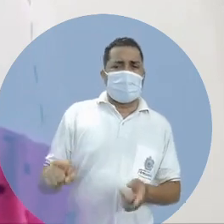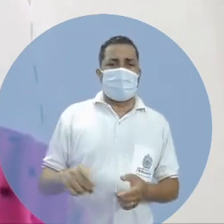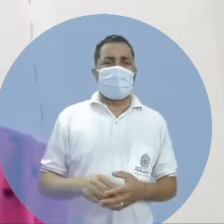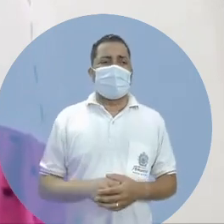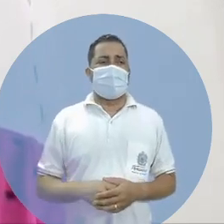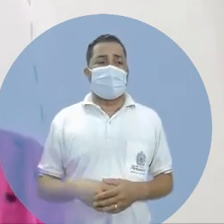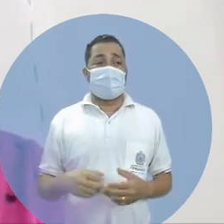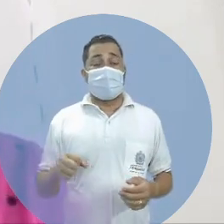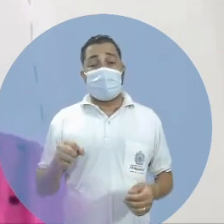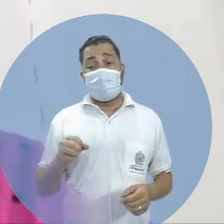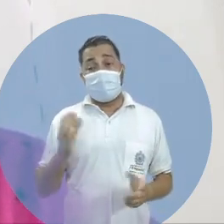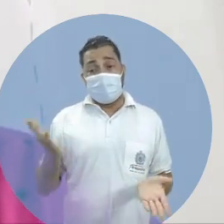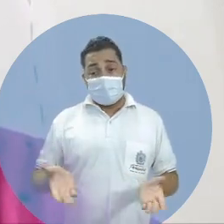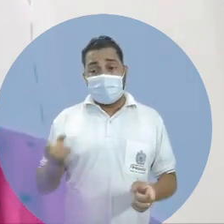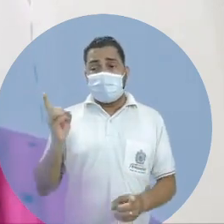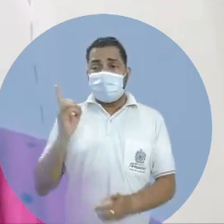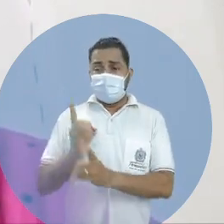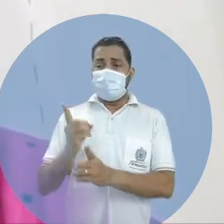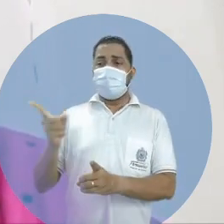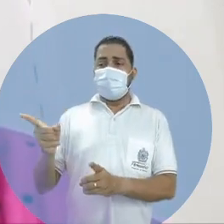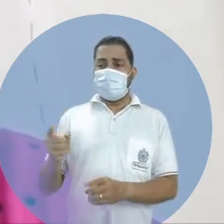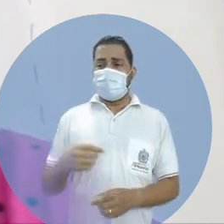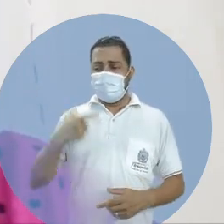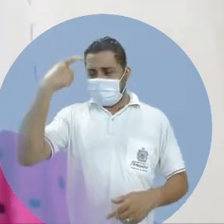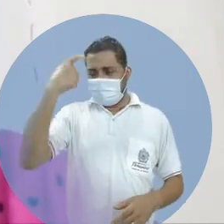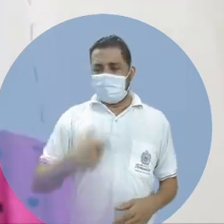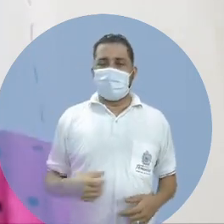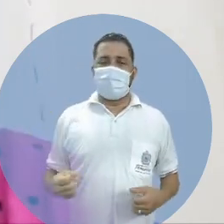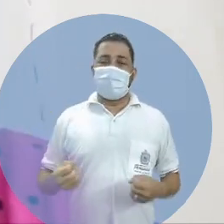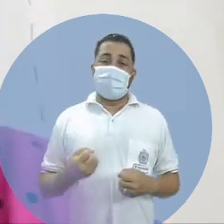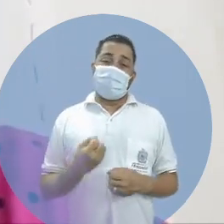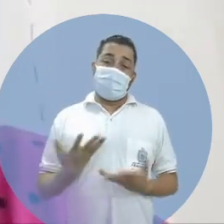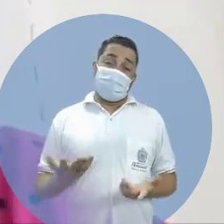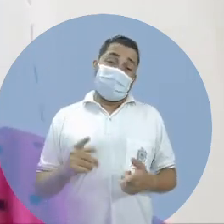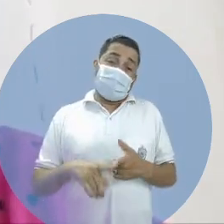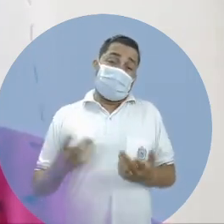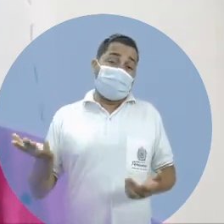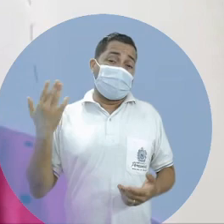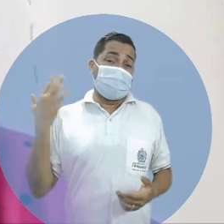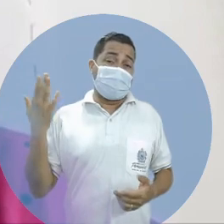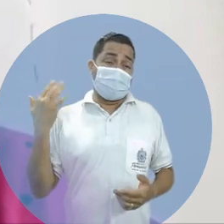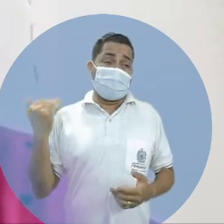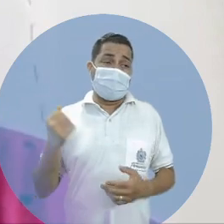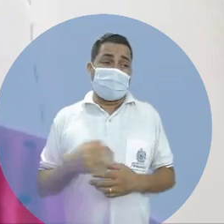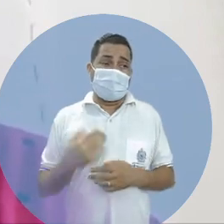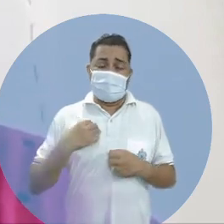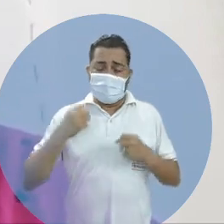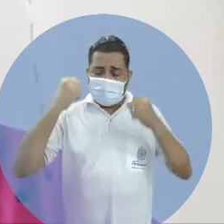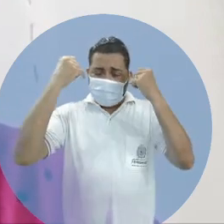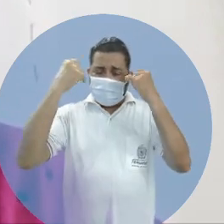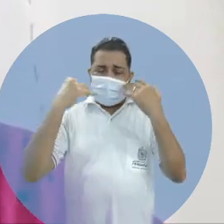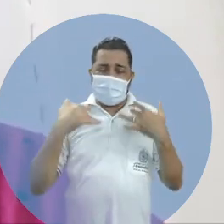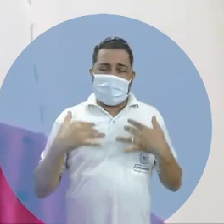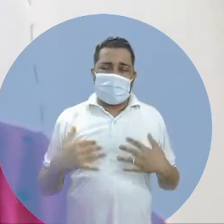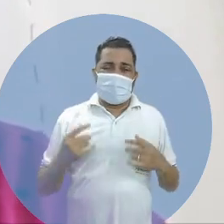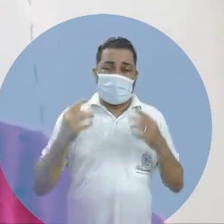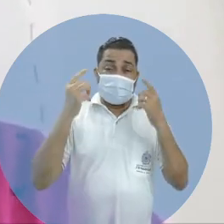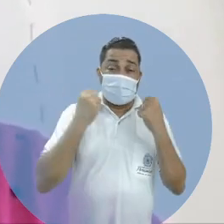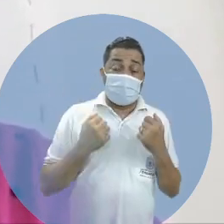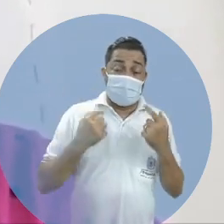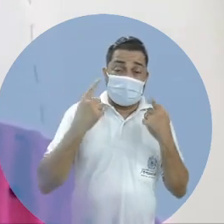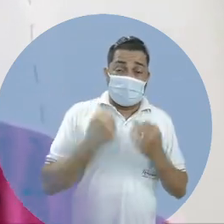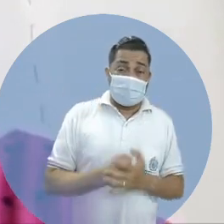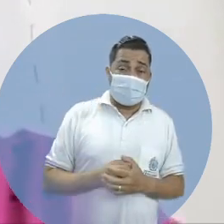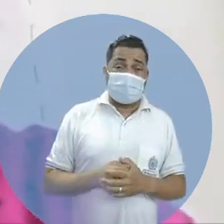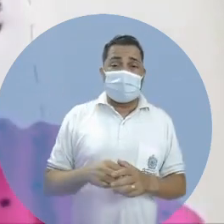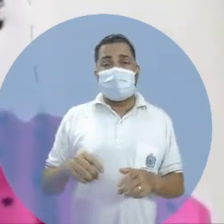seria um grande elogio para mim. Mas, infelizmente, a época me levou a prantos, em prantos, para a sala da gestão escolar. Na